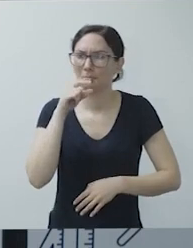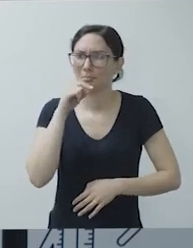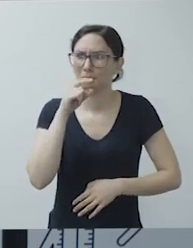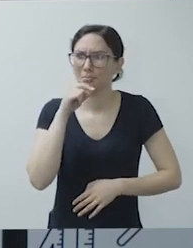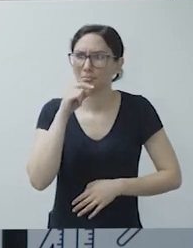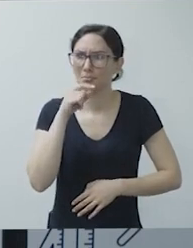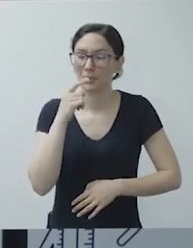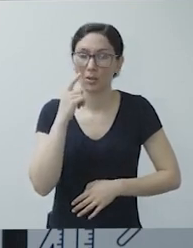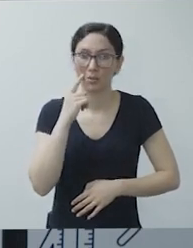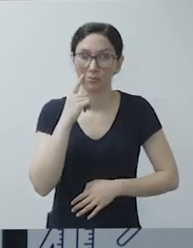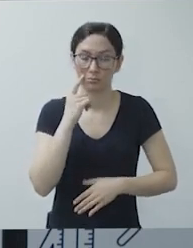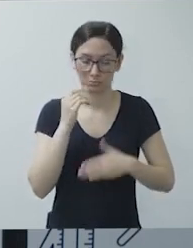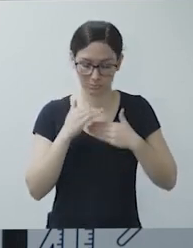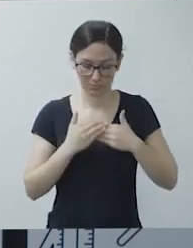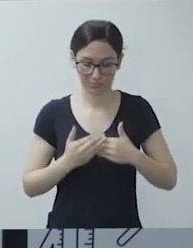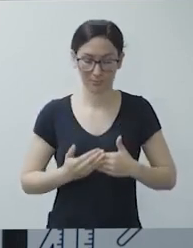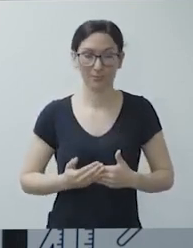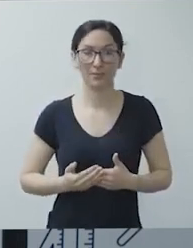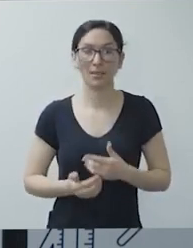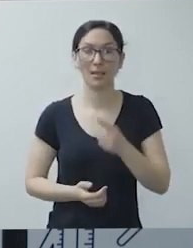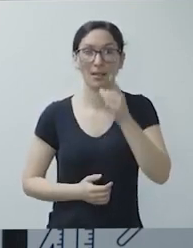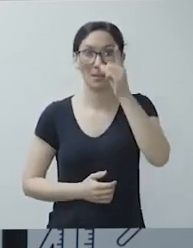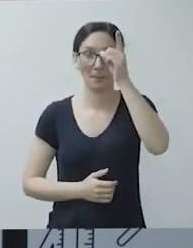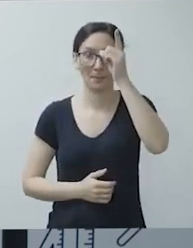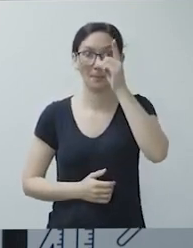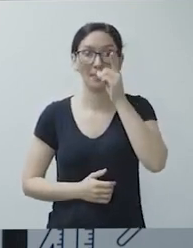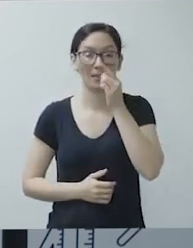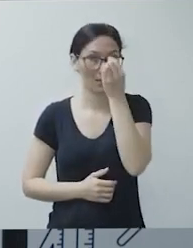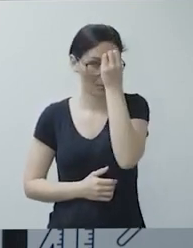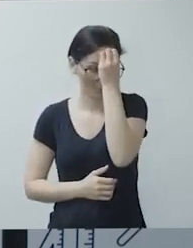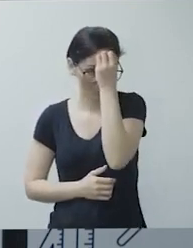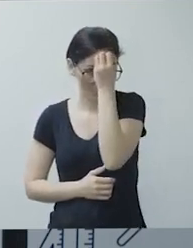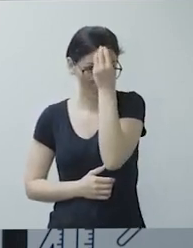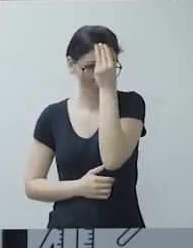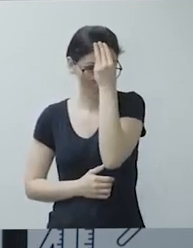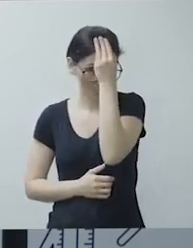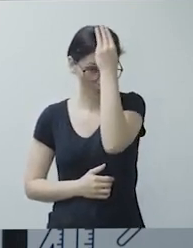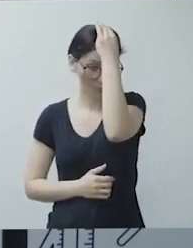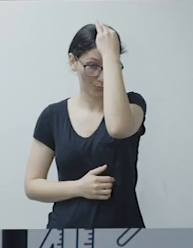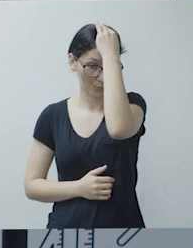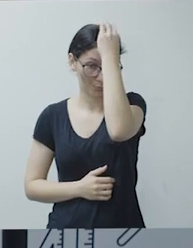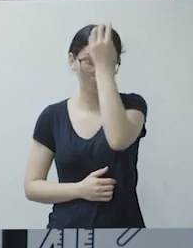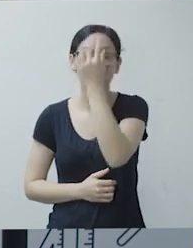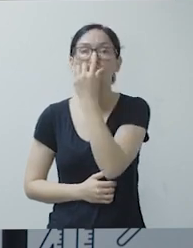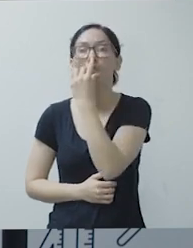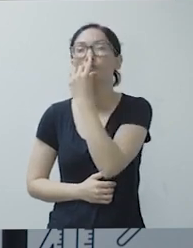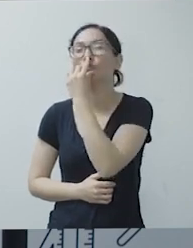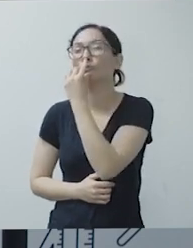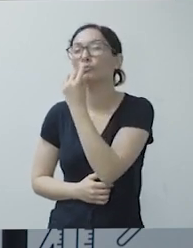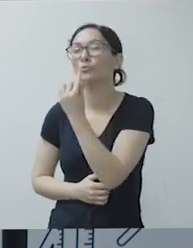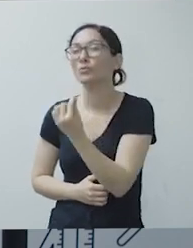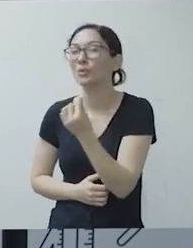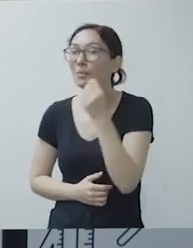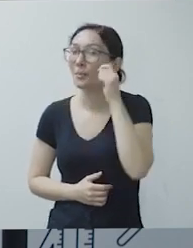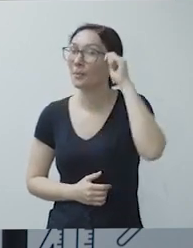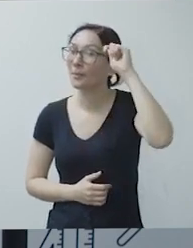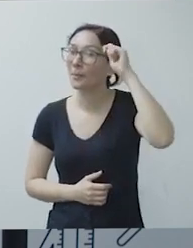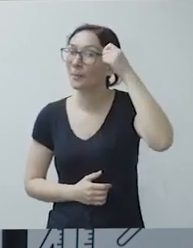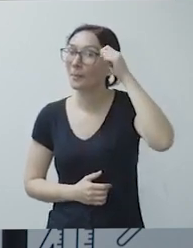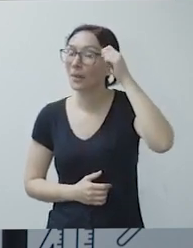só, o peitinho dele é amarelo, ele tem uma crista, um biquinho preto, os